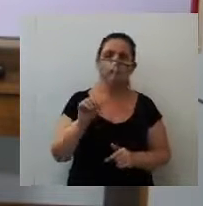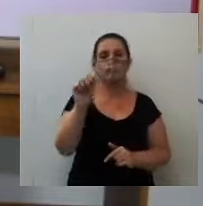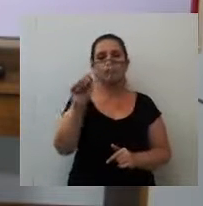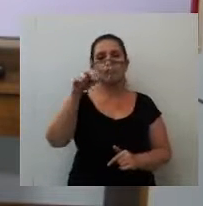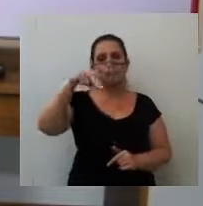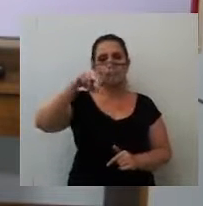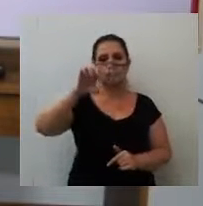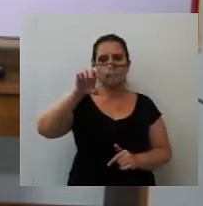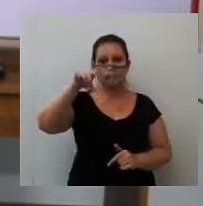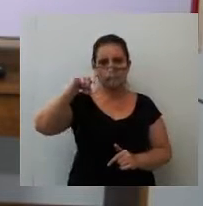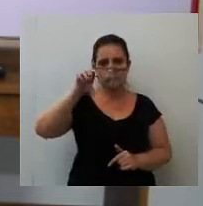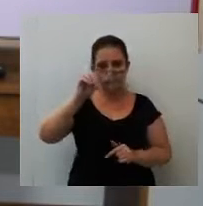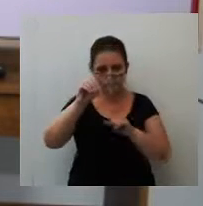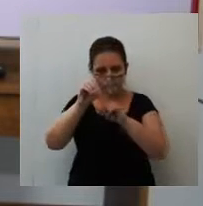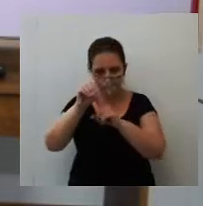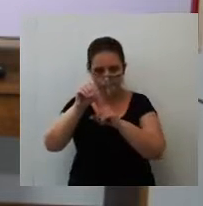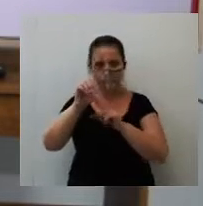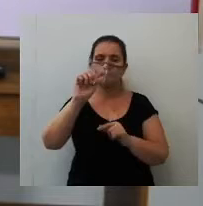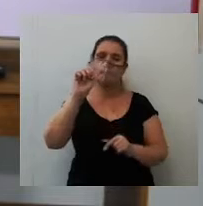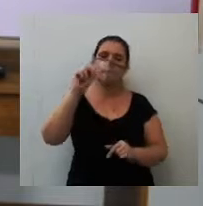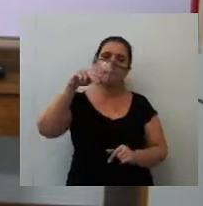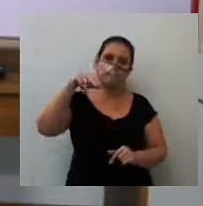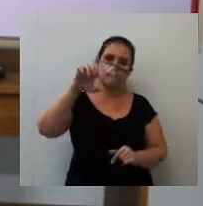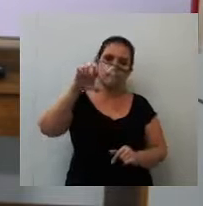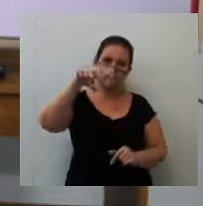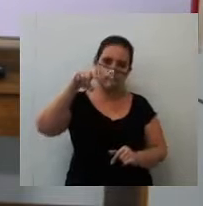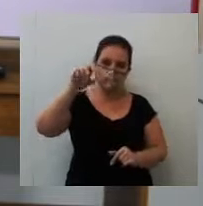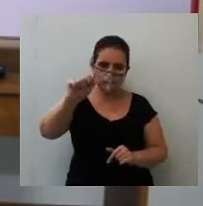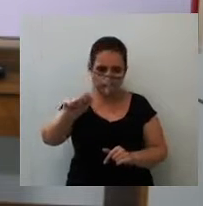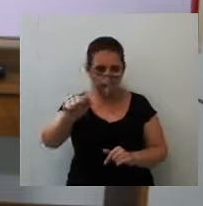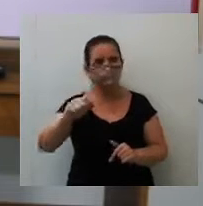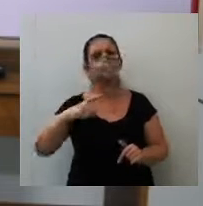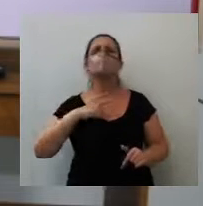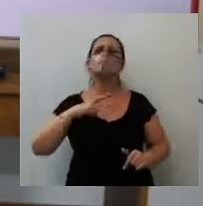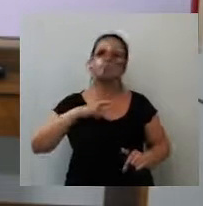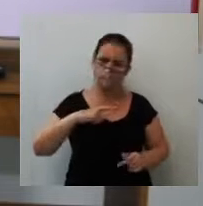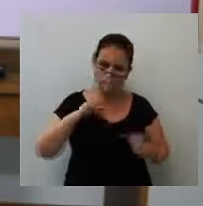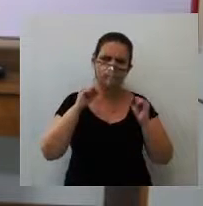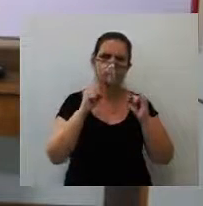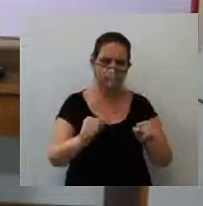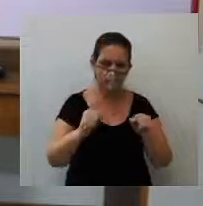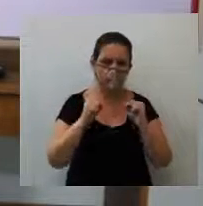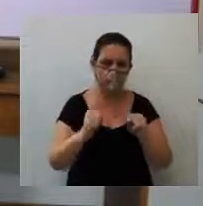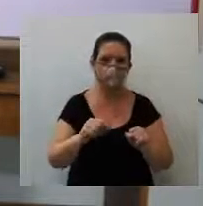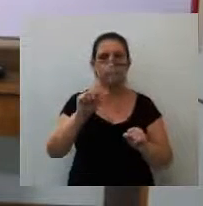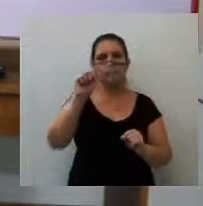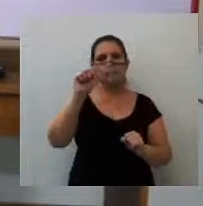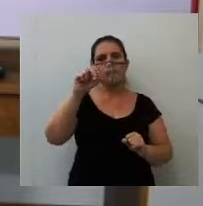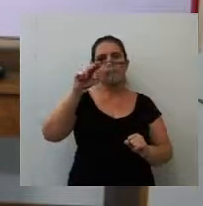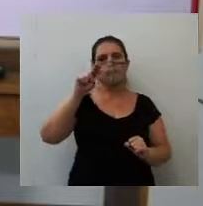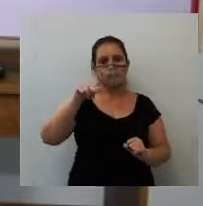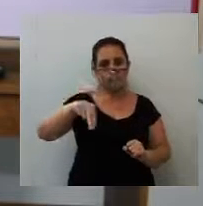um e anexa ó também existe anexos